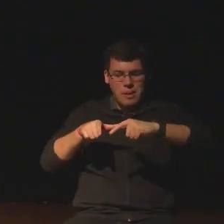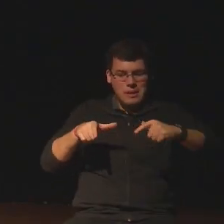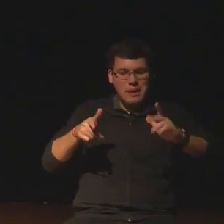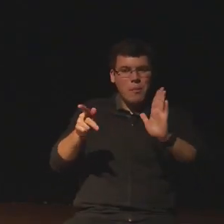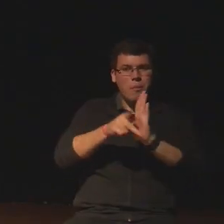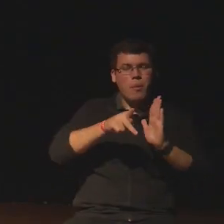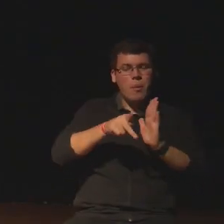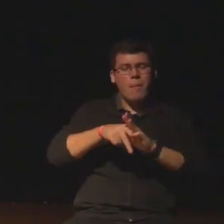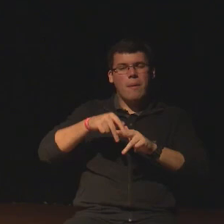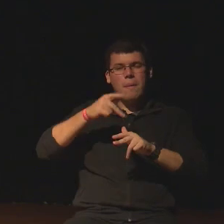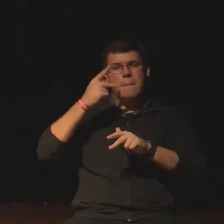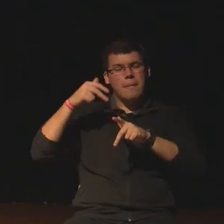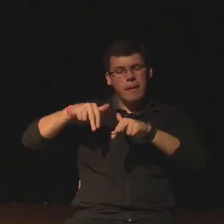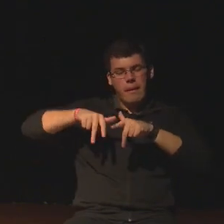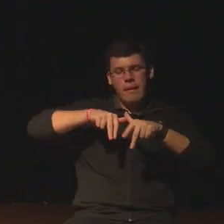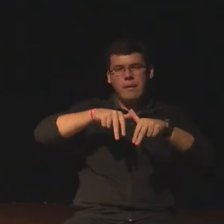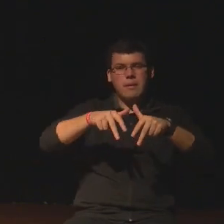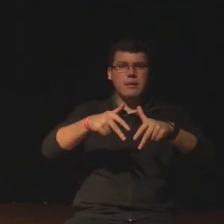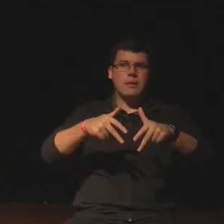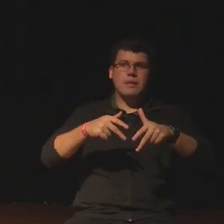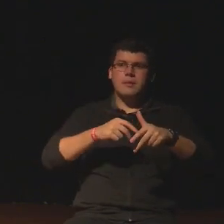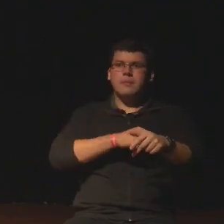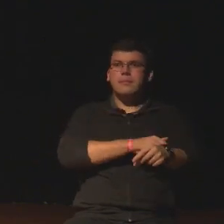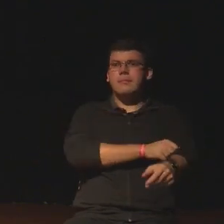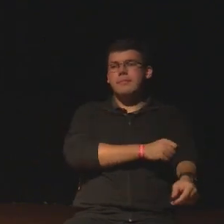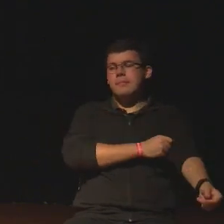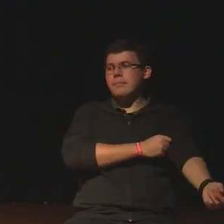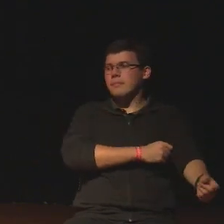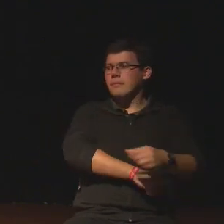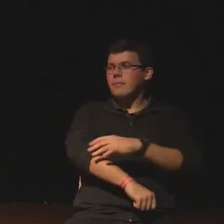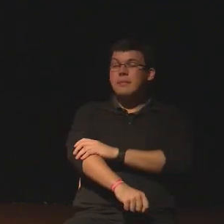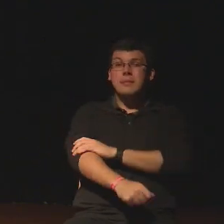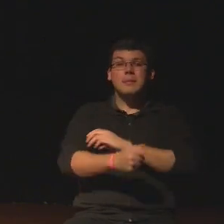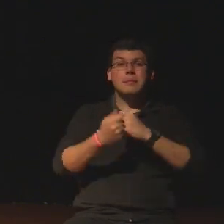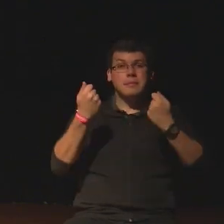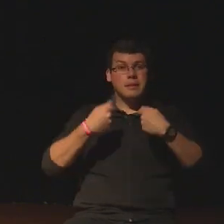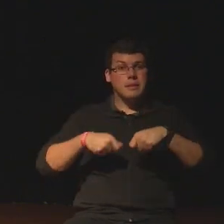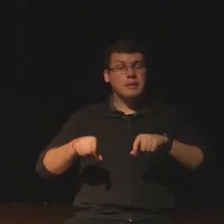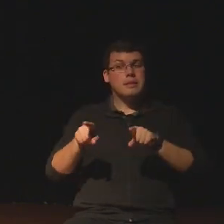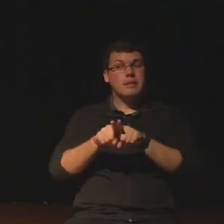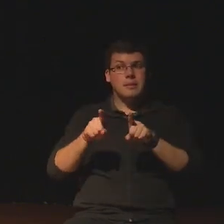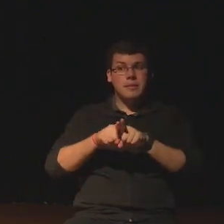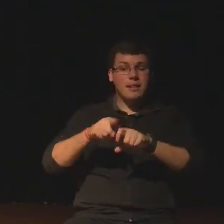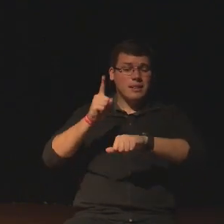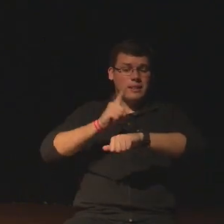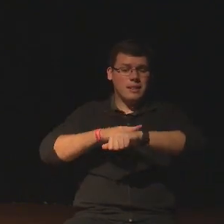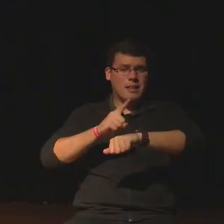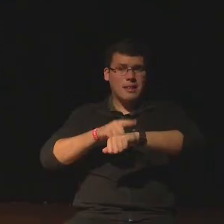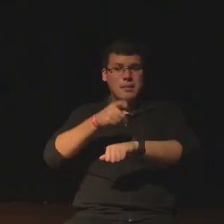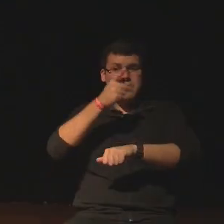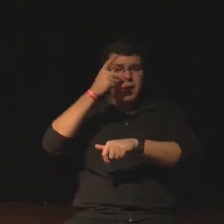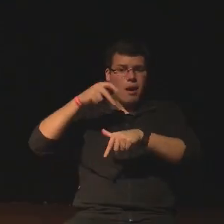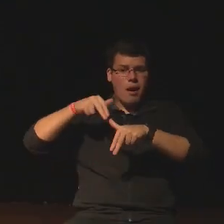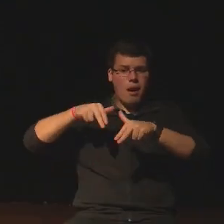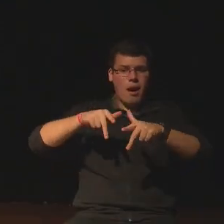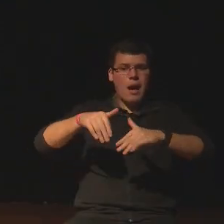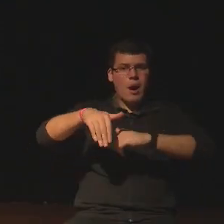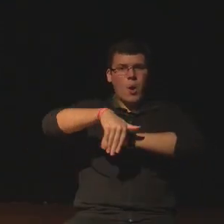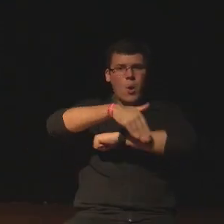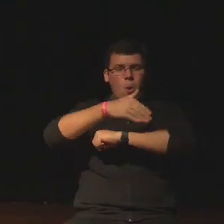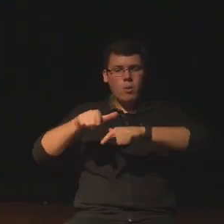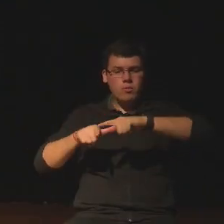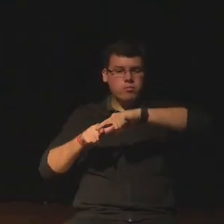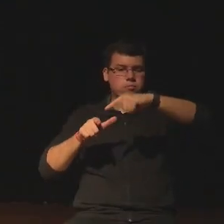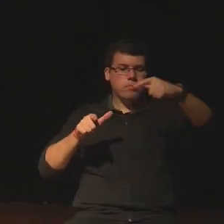ali, para dar tempo do pedestre também atravessar do outro lado, e a gente conseguir entrar da Alameda Casa